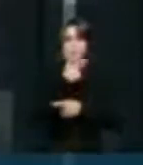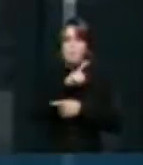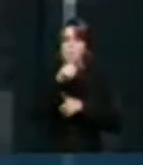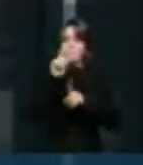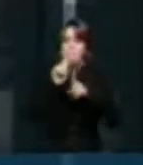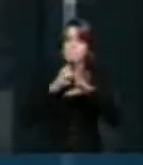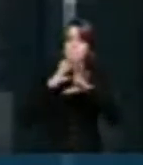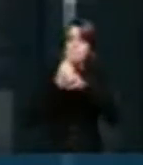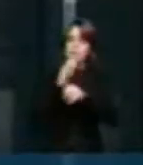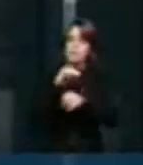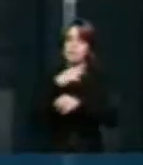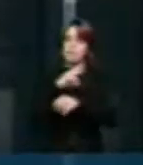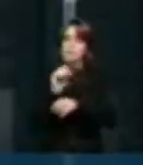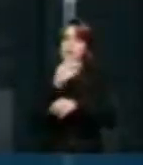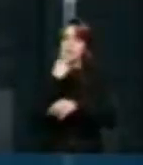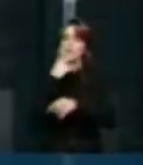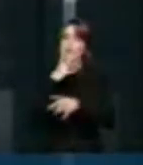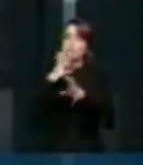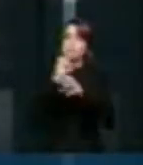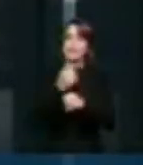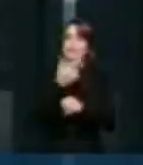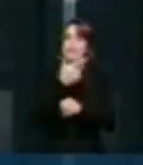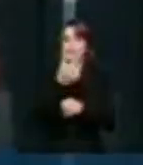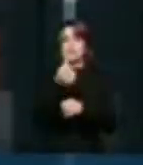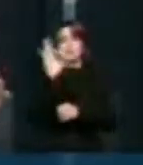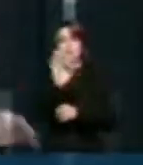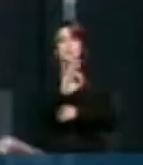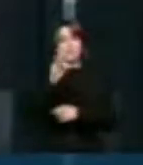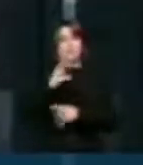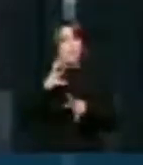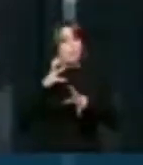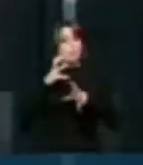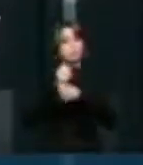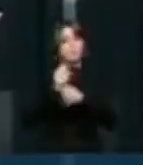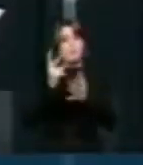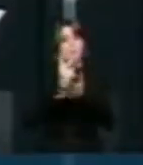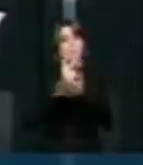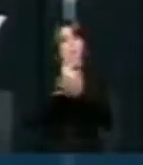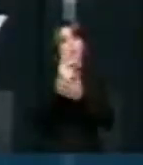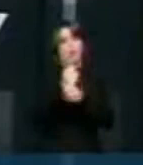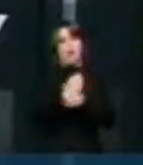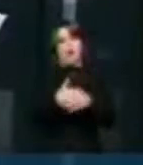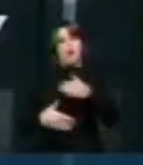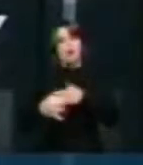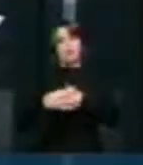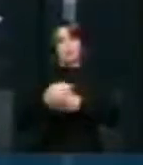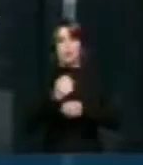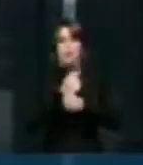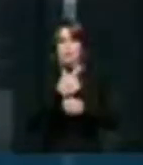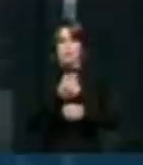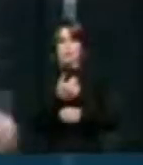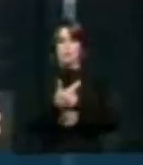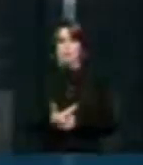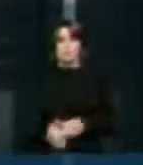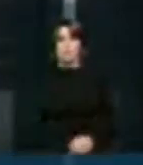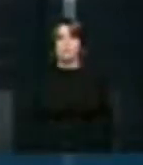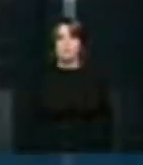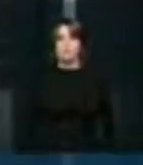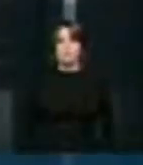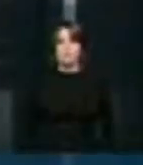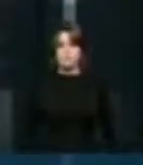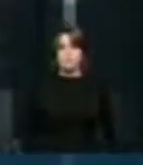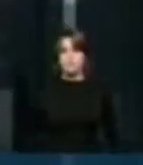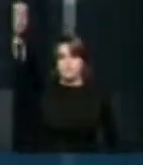março, importam em cerca de 26% da arrecadação prevista para o ano inteiro de 2012. No campo da